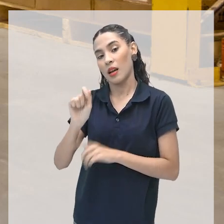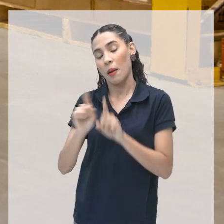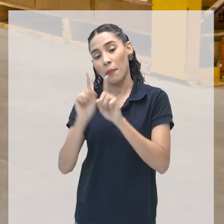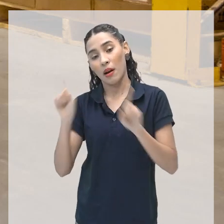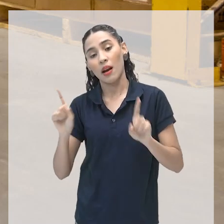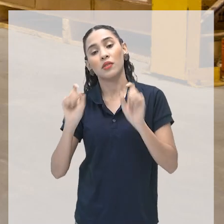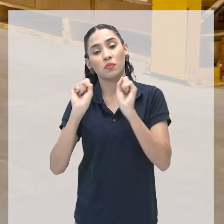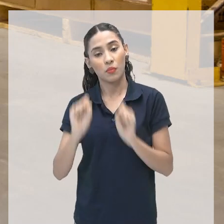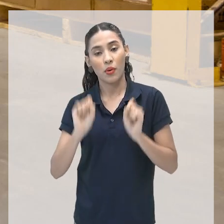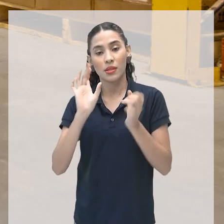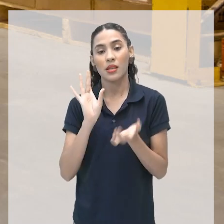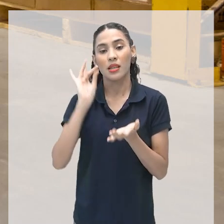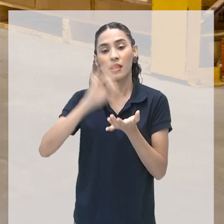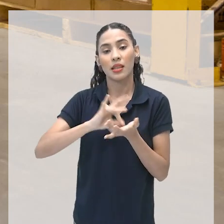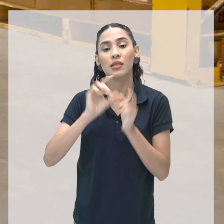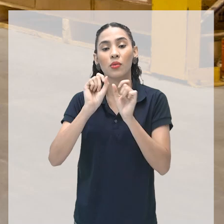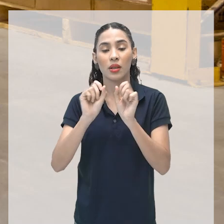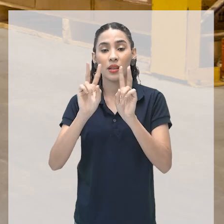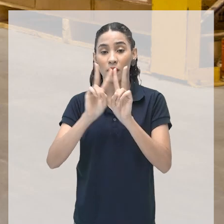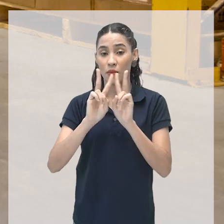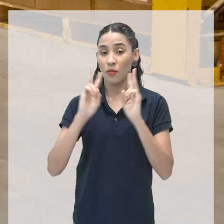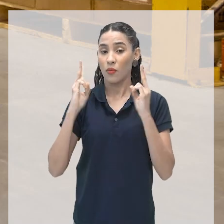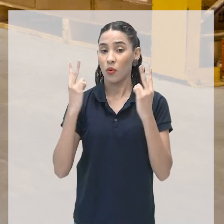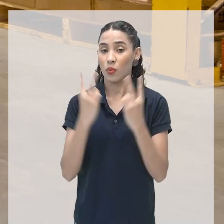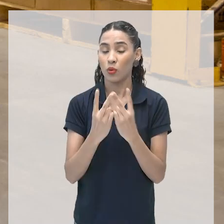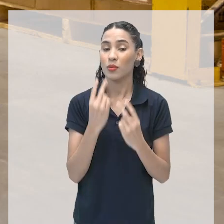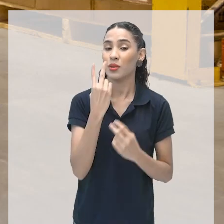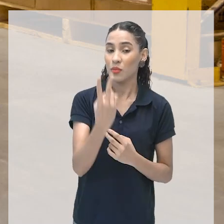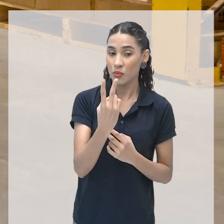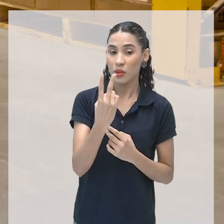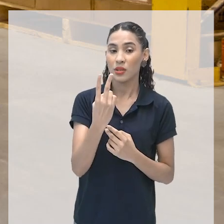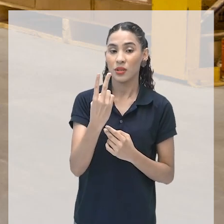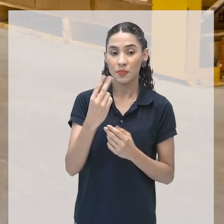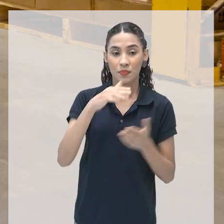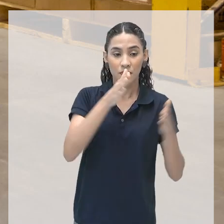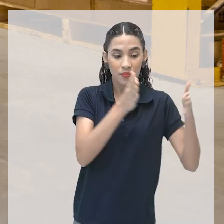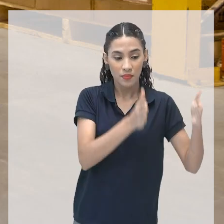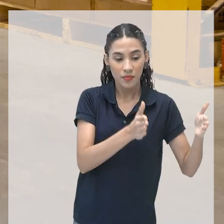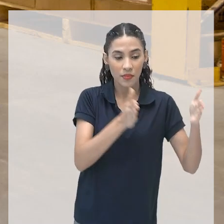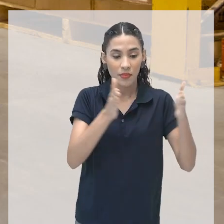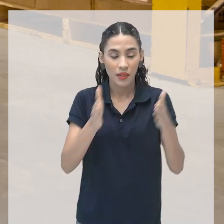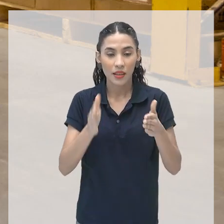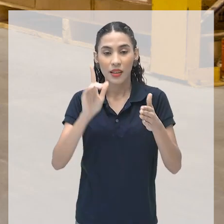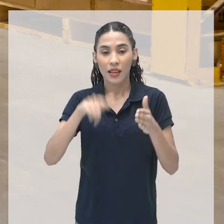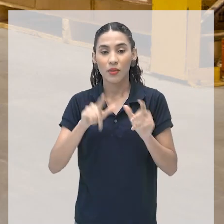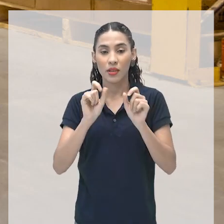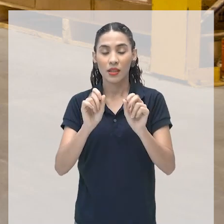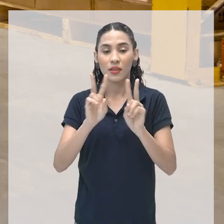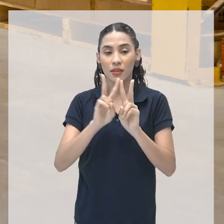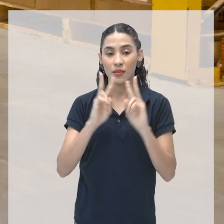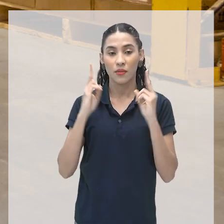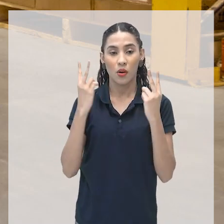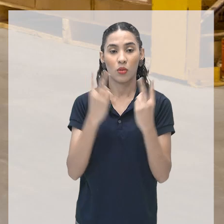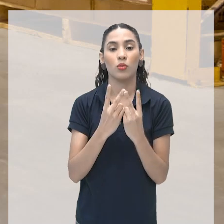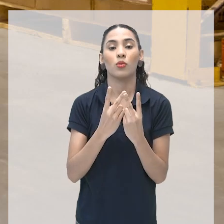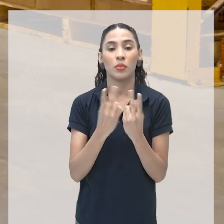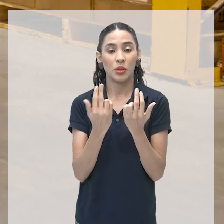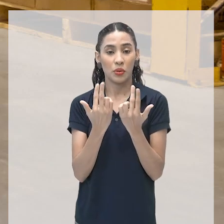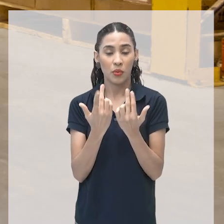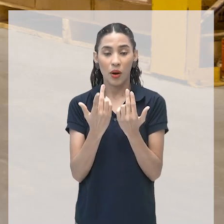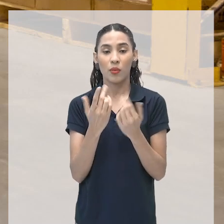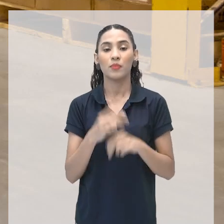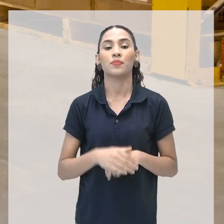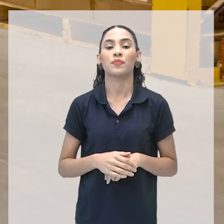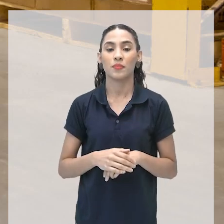pode ter certeza que o volume que essas 2 caixas estão ocupando é o mesmo volume que as